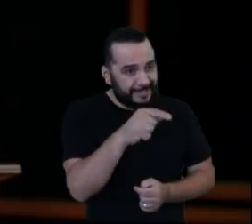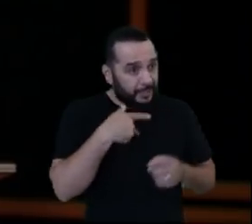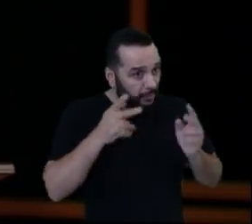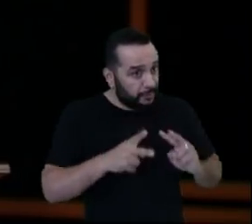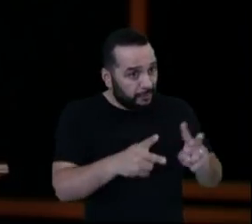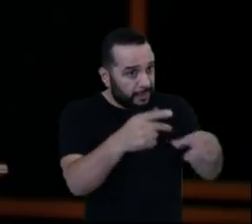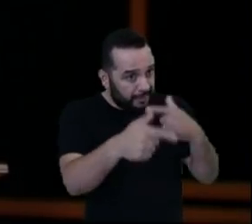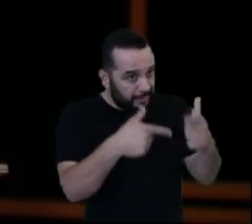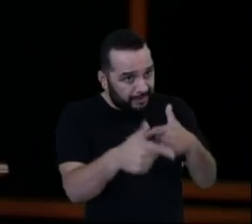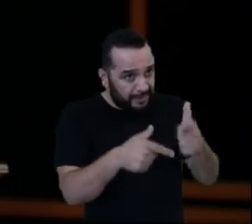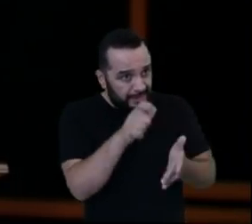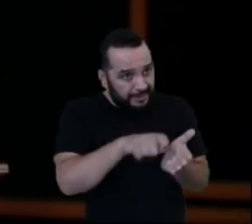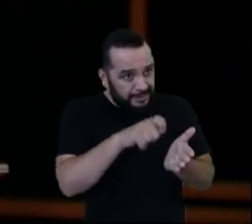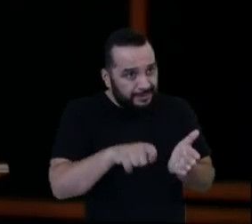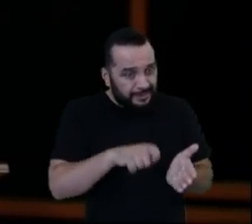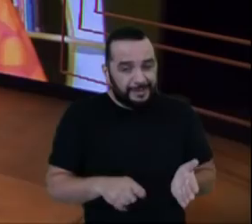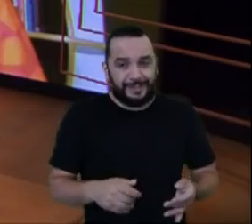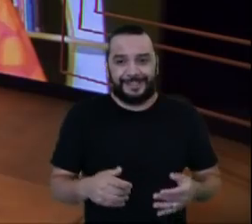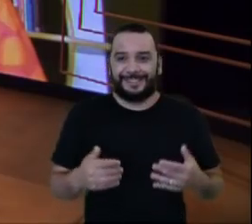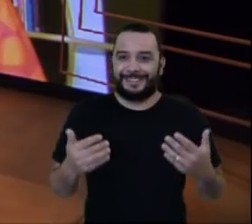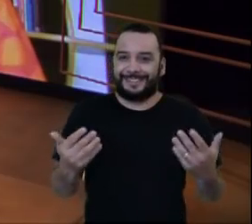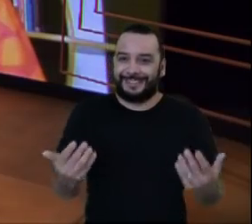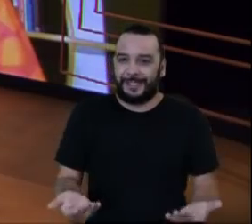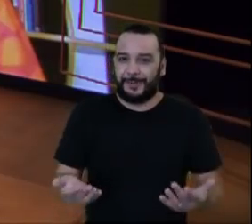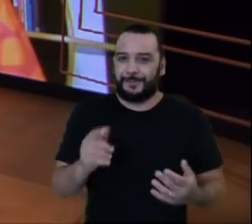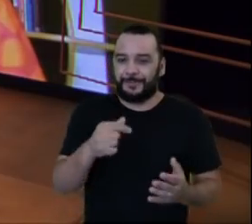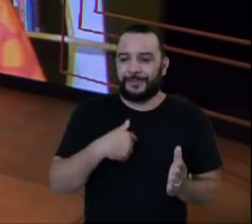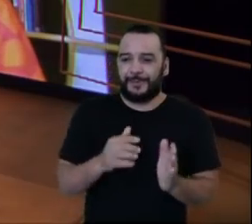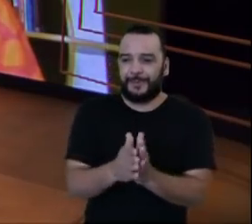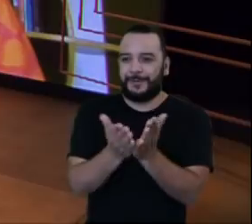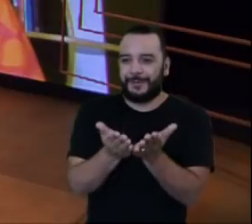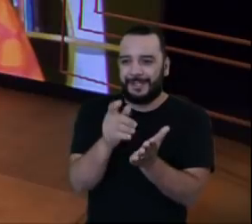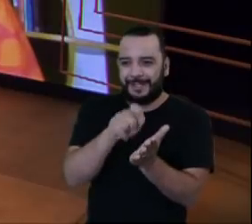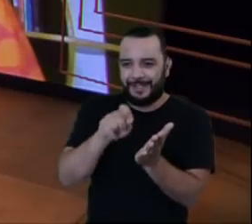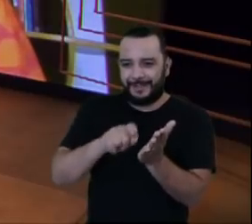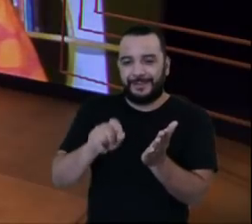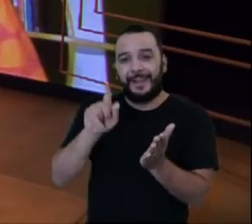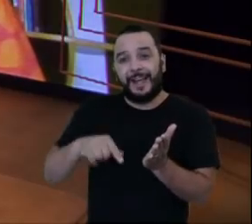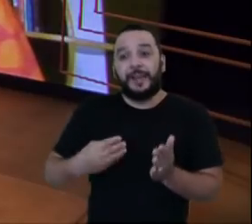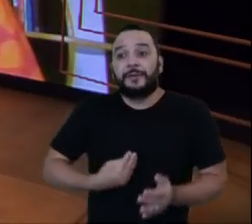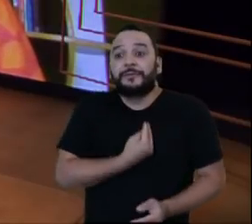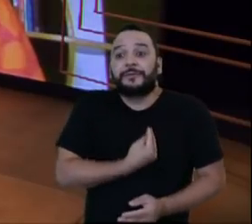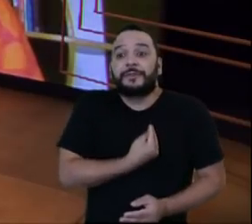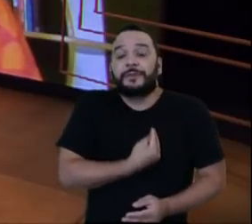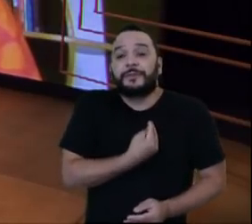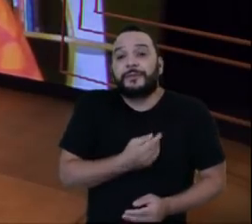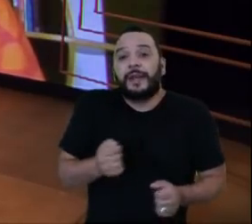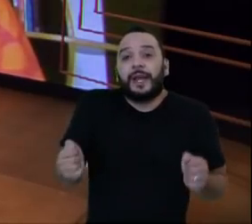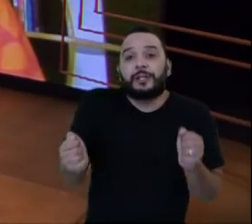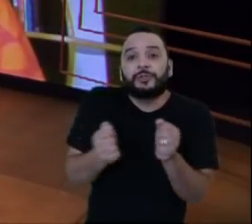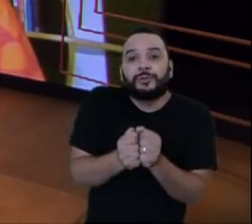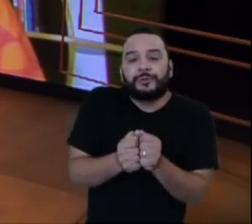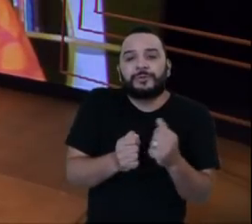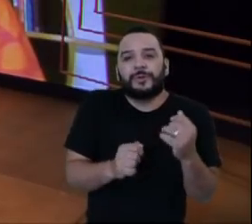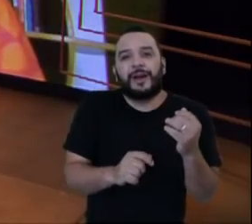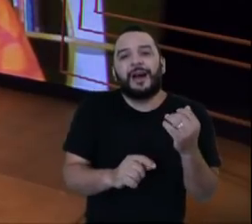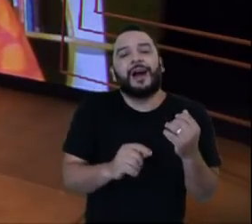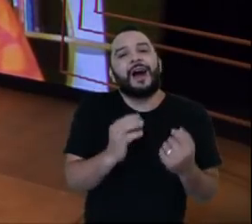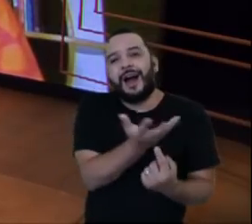você tentar fazer, vai ficar mentiroso, falso. Não vai tocar as pessoas. Mas se eu só puder fazer